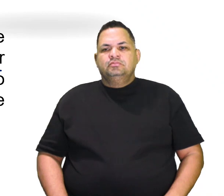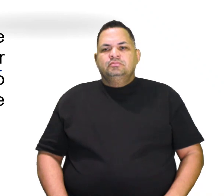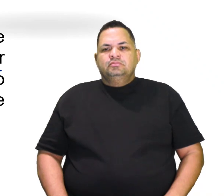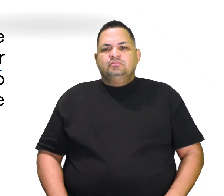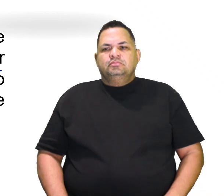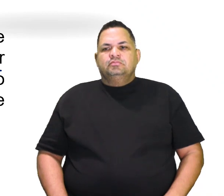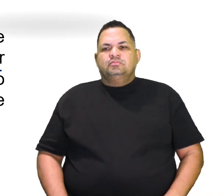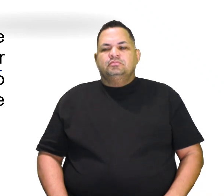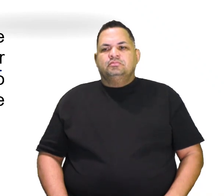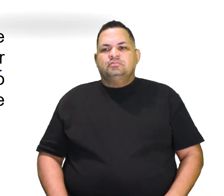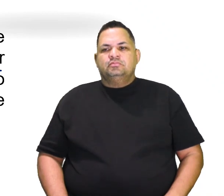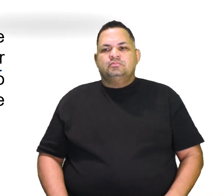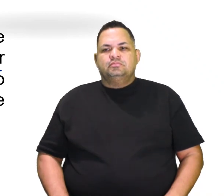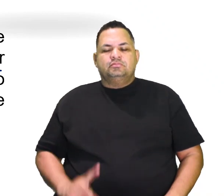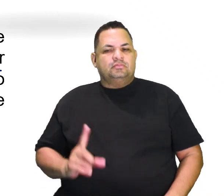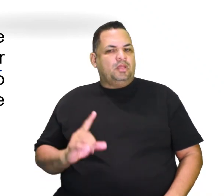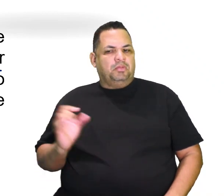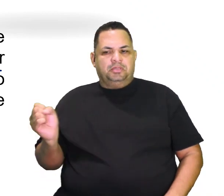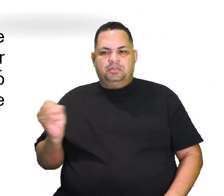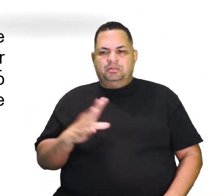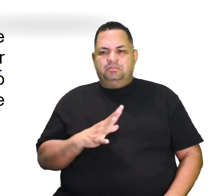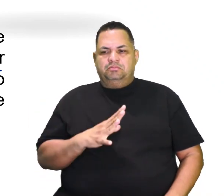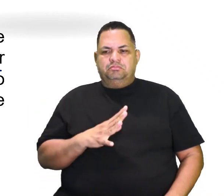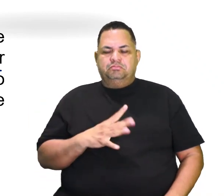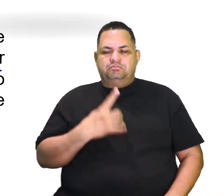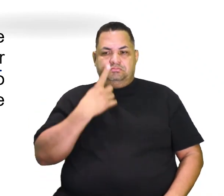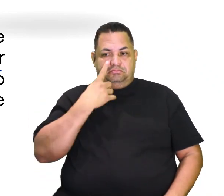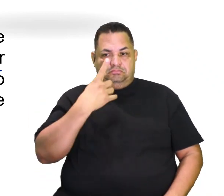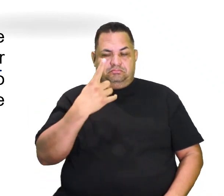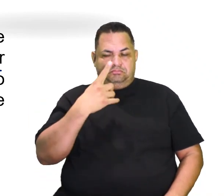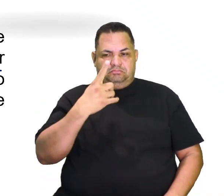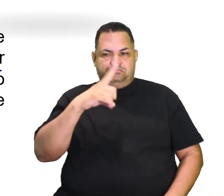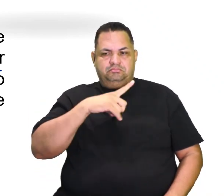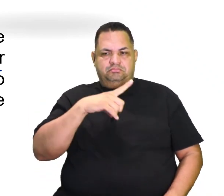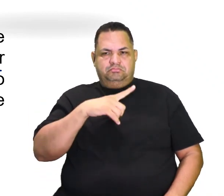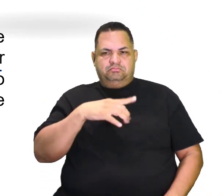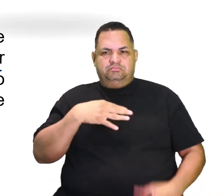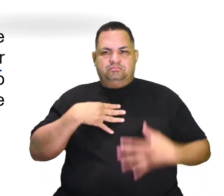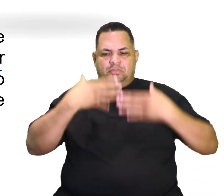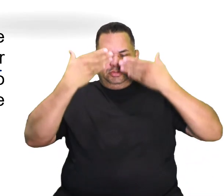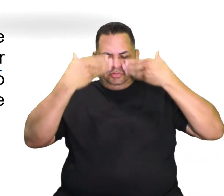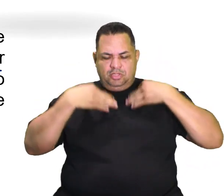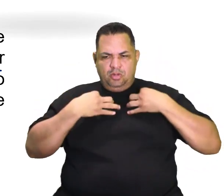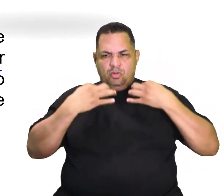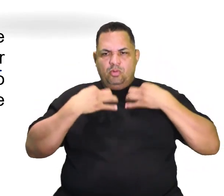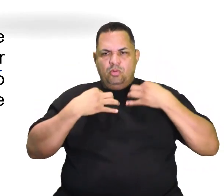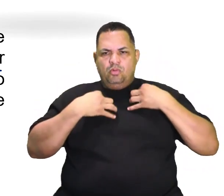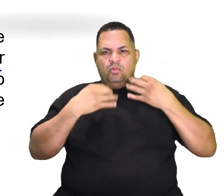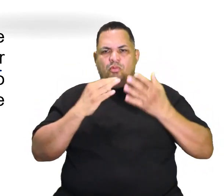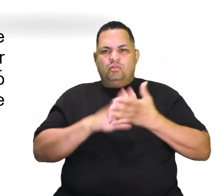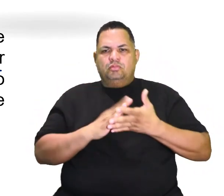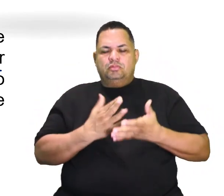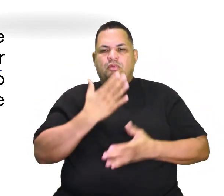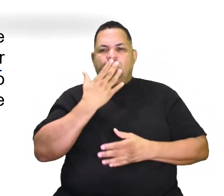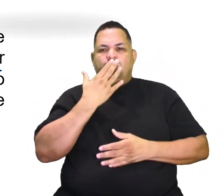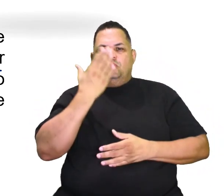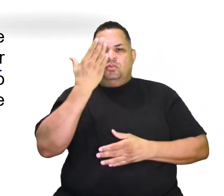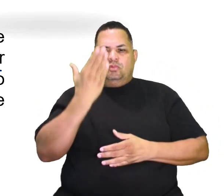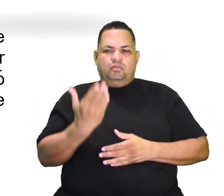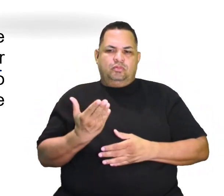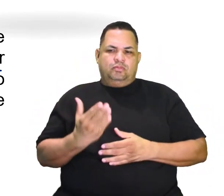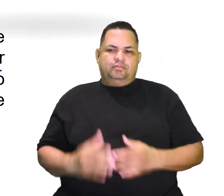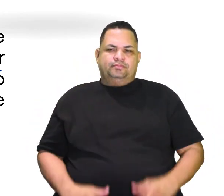aí, não é atual, para vocês verem que há essa fantasia do boi, né? Geralmente da cor,